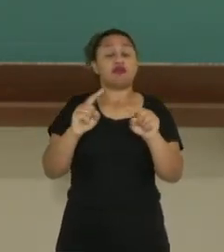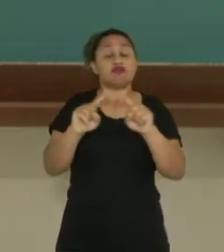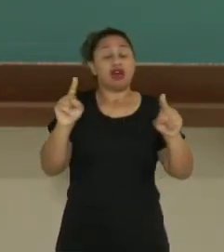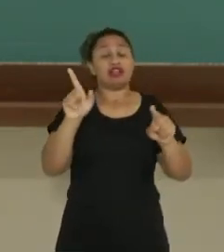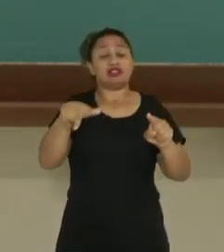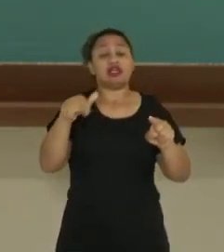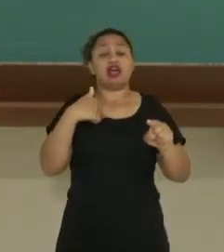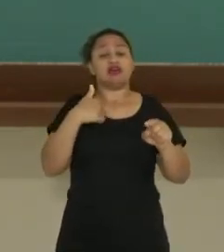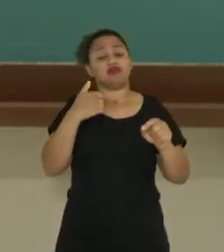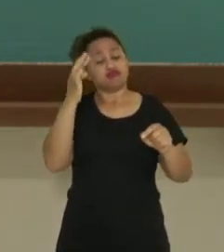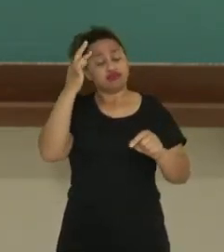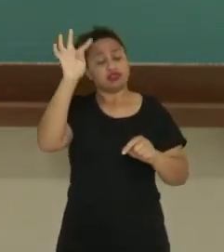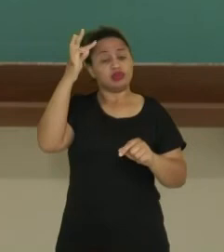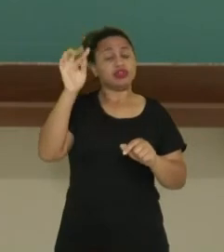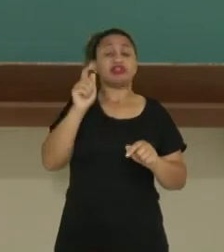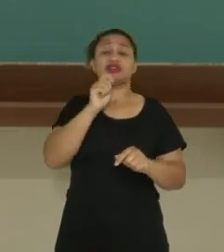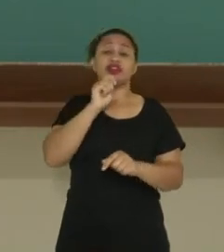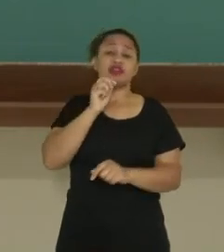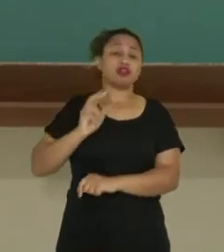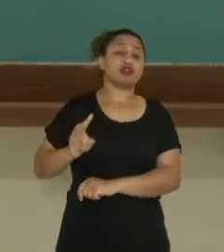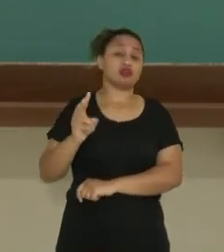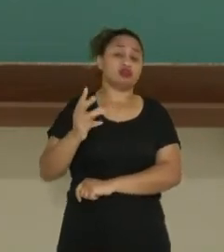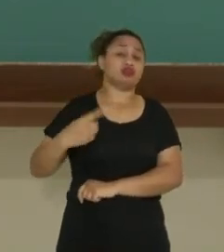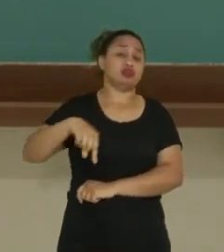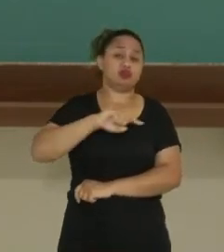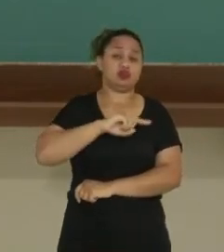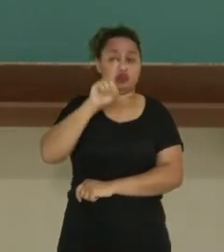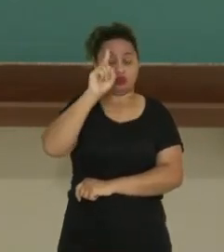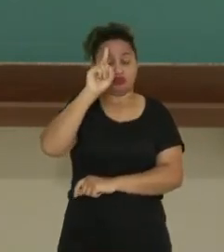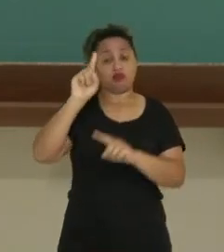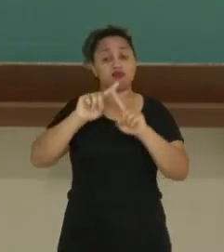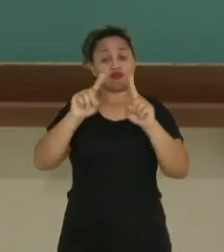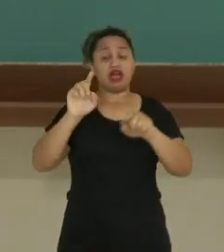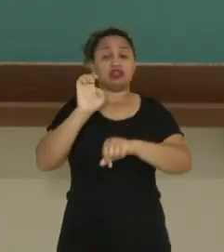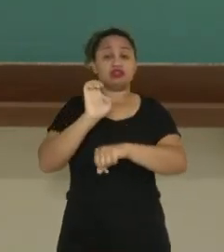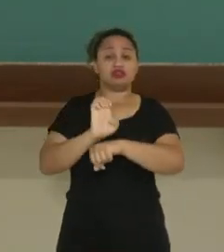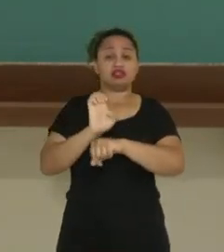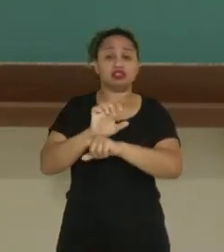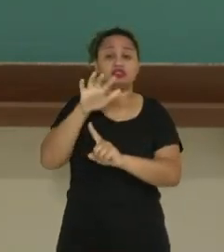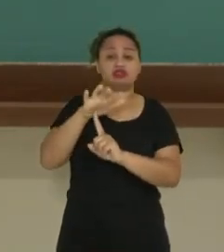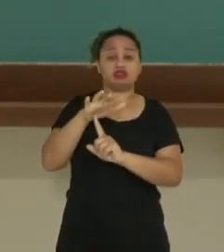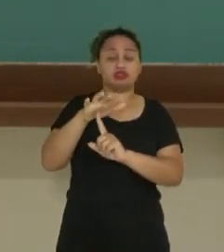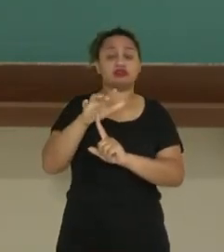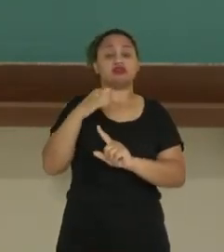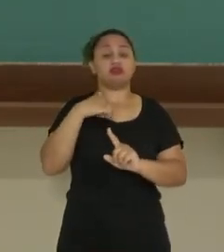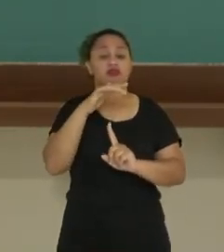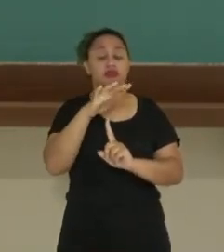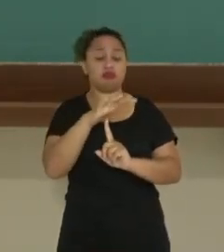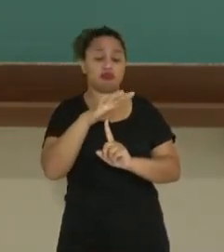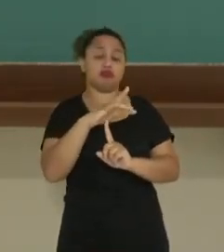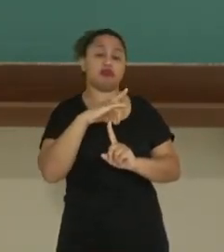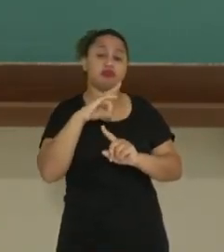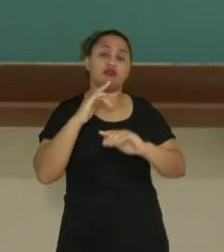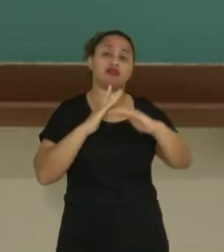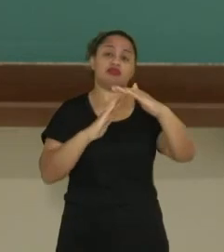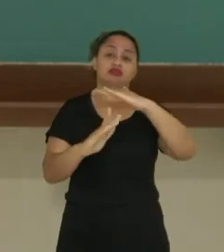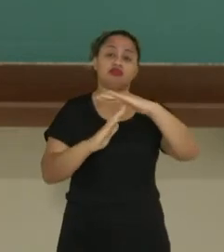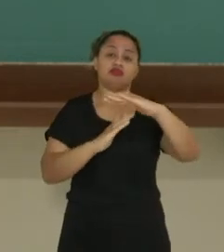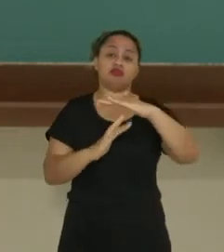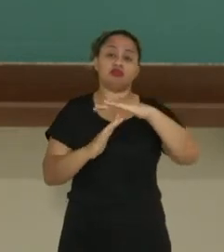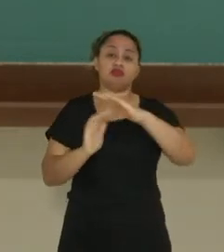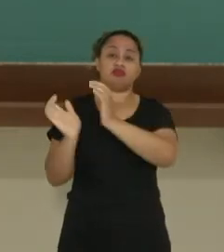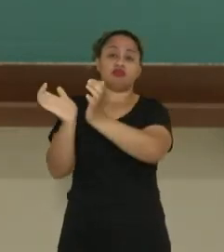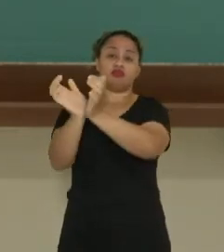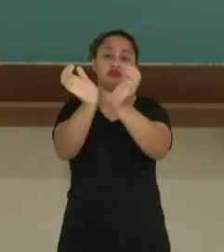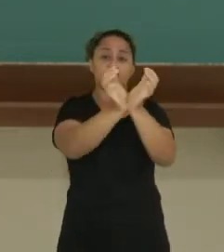fazer parte do nosso cotidiano. Mas no estado do Paraná, o Paraná vai receber essas ondas migratórias desses grupos